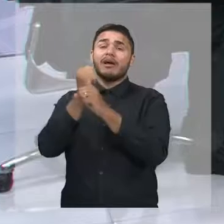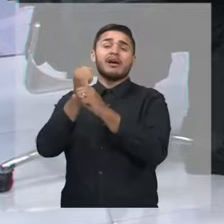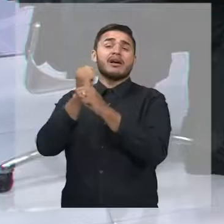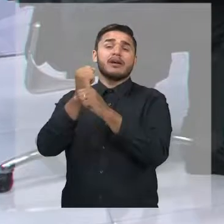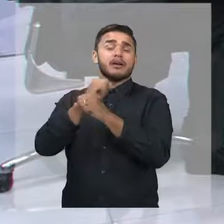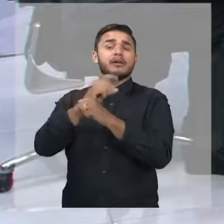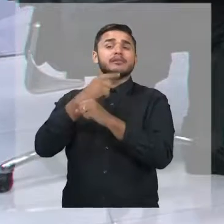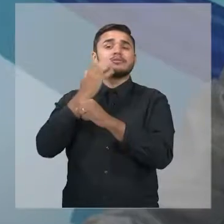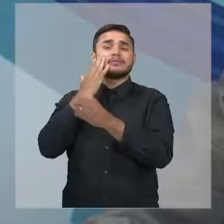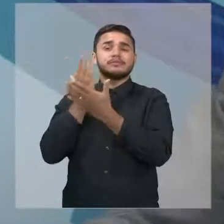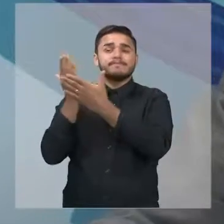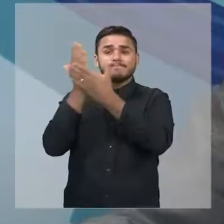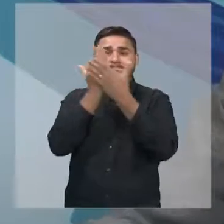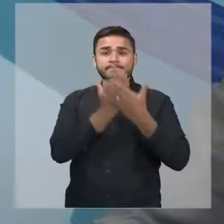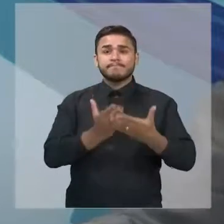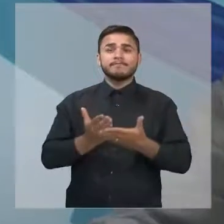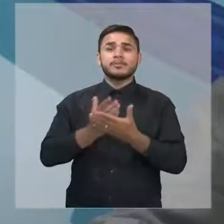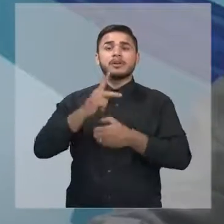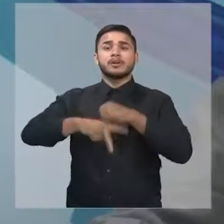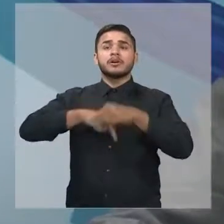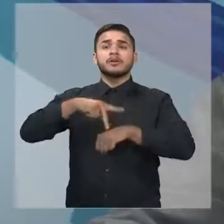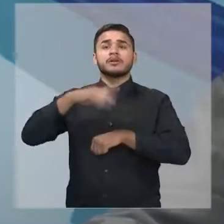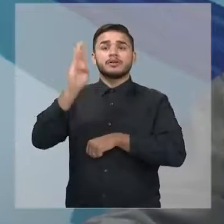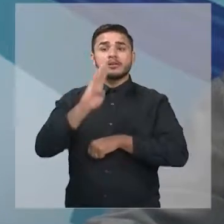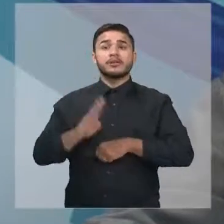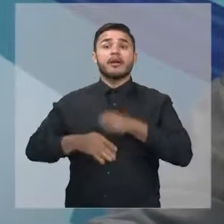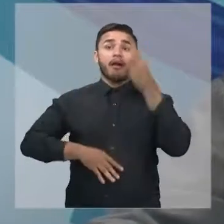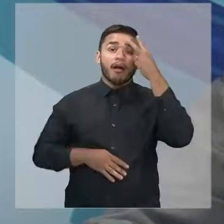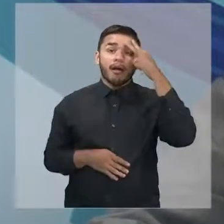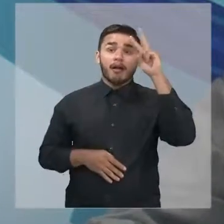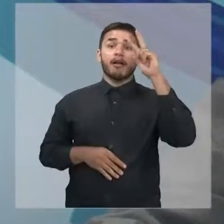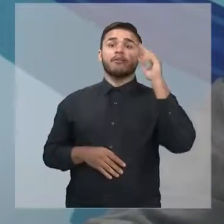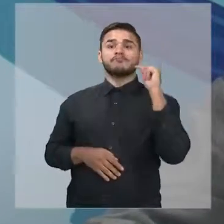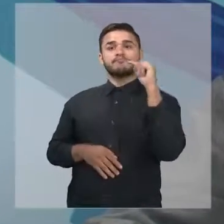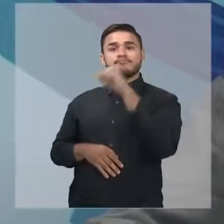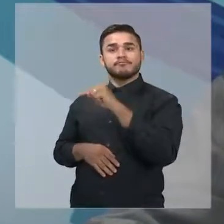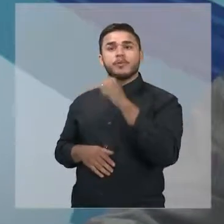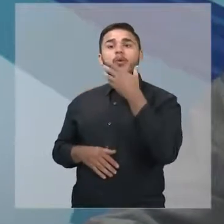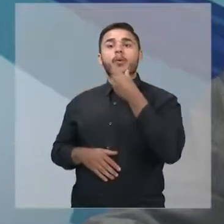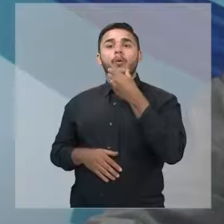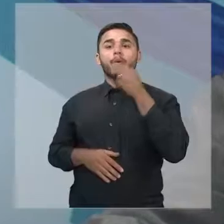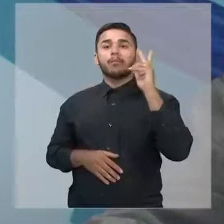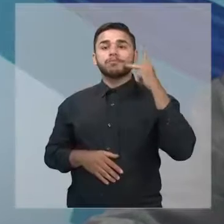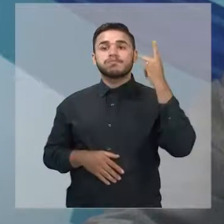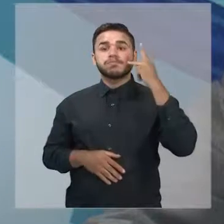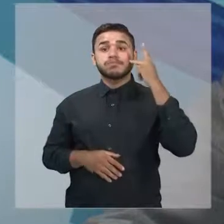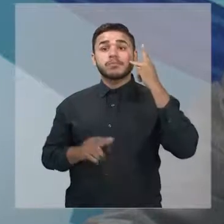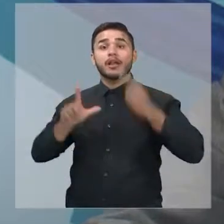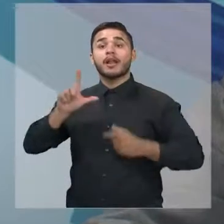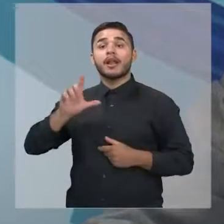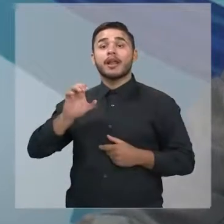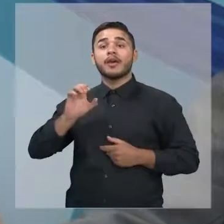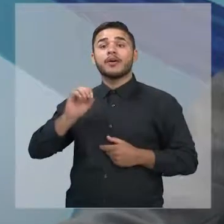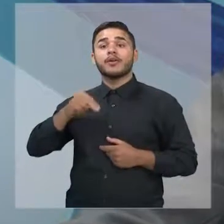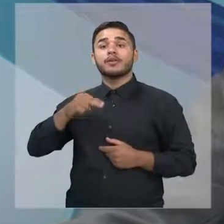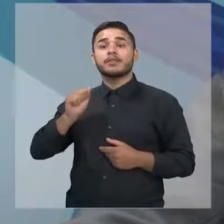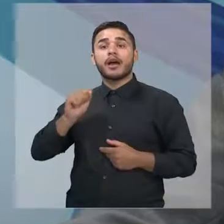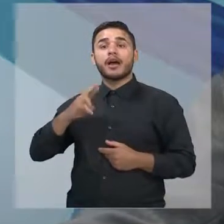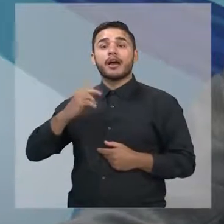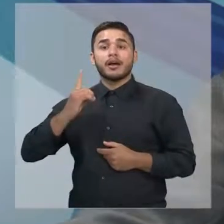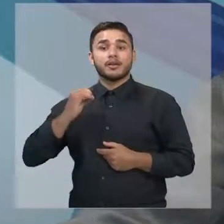Leonardo. Agora, veja bem, há um deslocamento da realidade, uma perda de referência com o mundo real, que